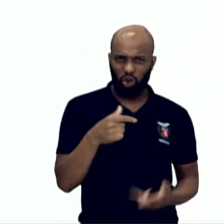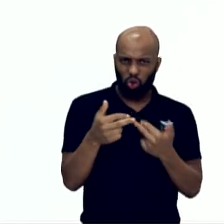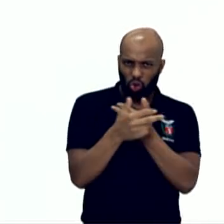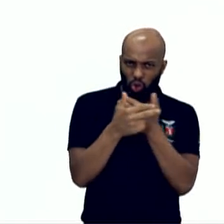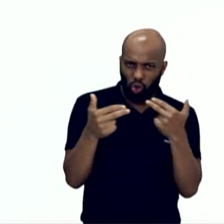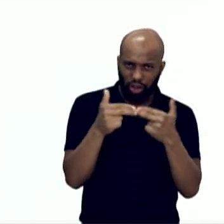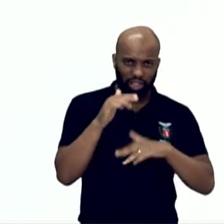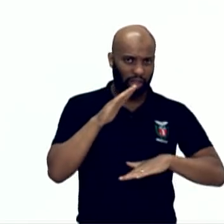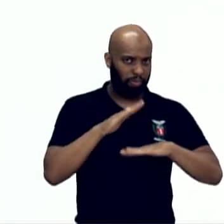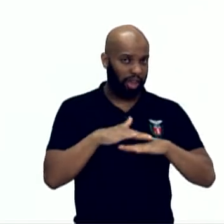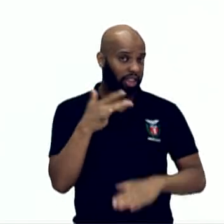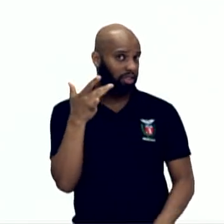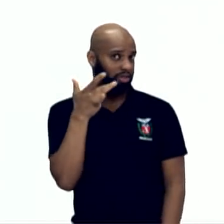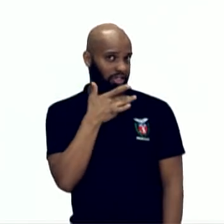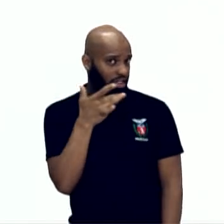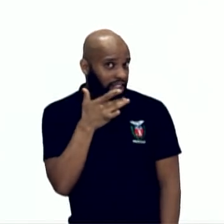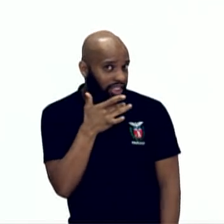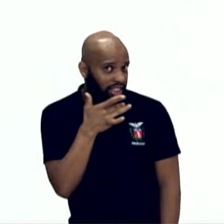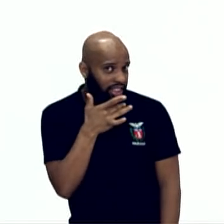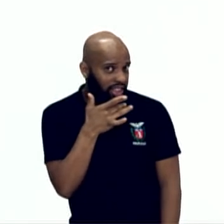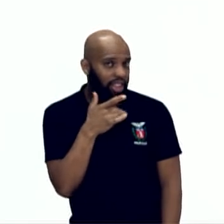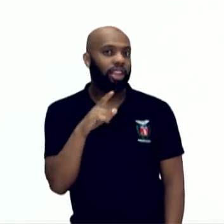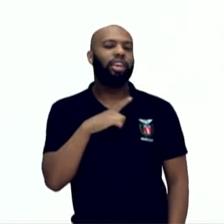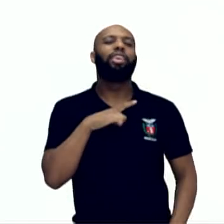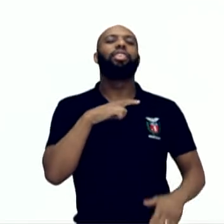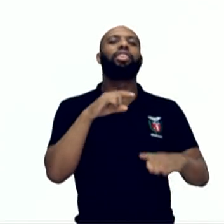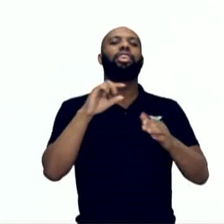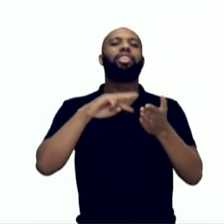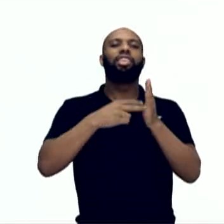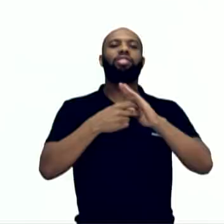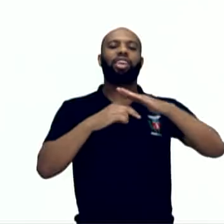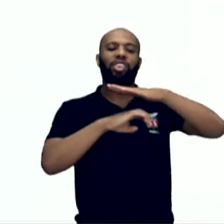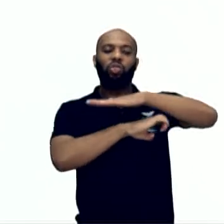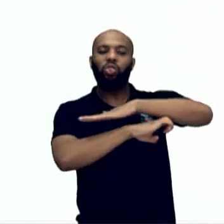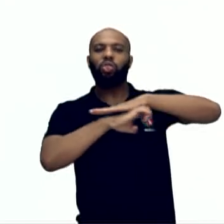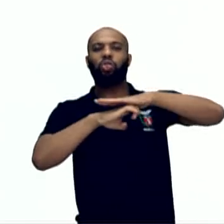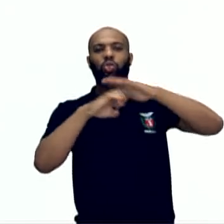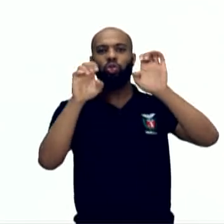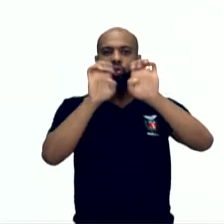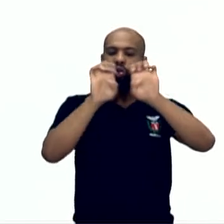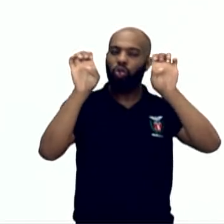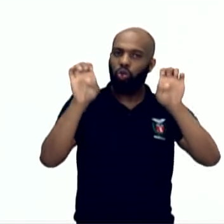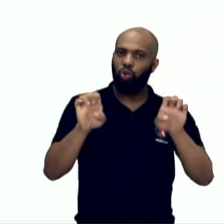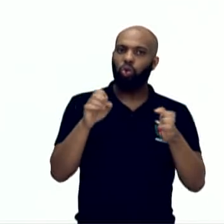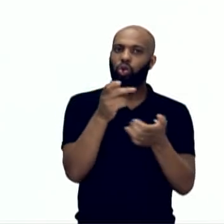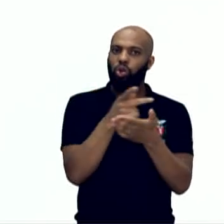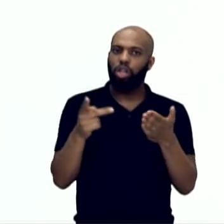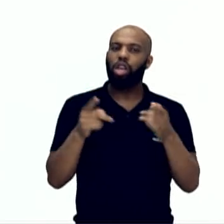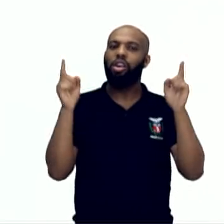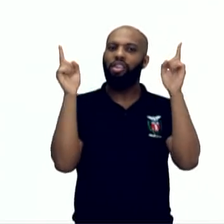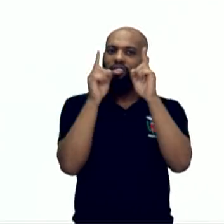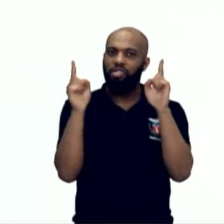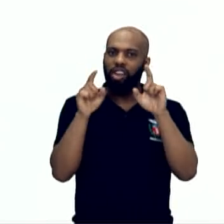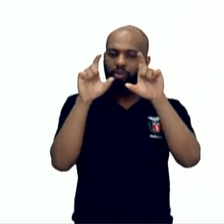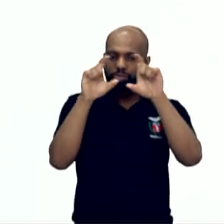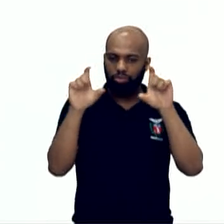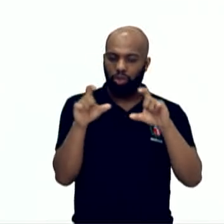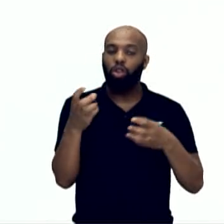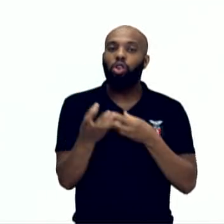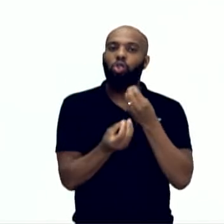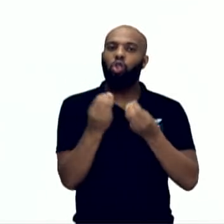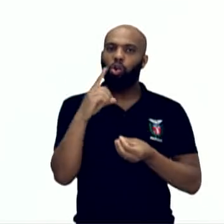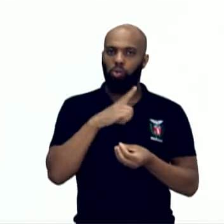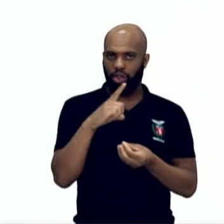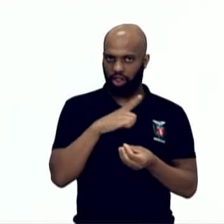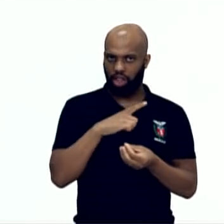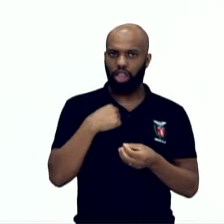gostosa? Tem a ver com a estrutura do poema que nós falamos, verso, estrofe, como ele está disposto na página. Então, eu vou dar